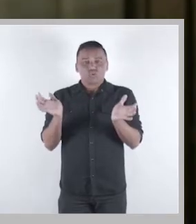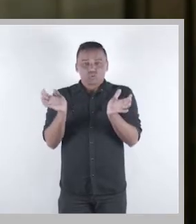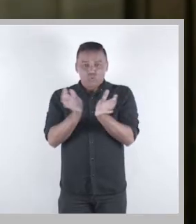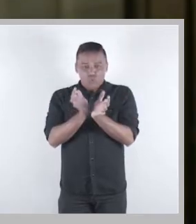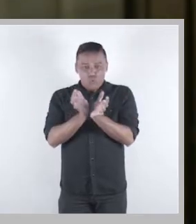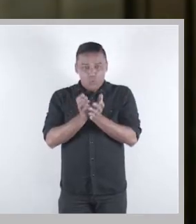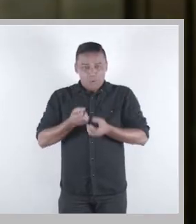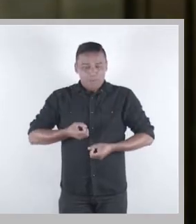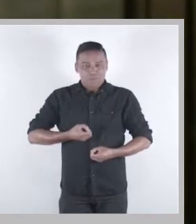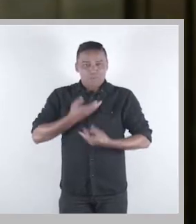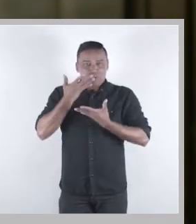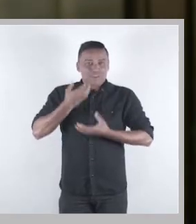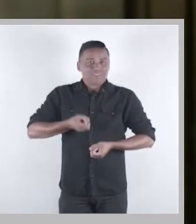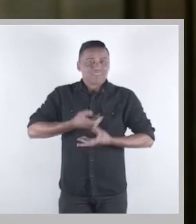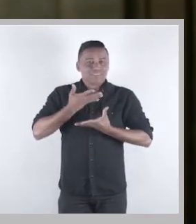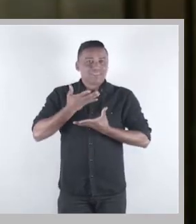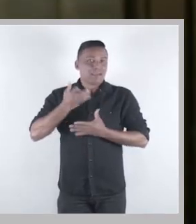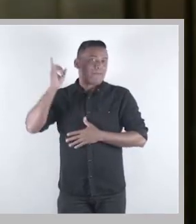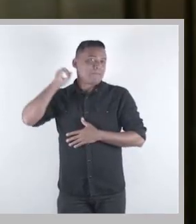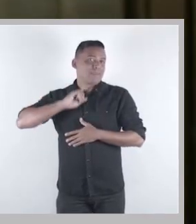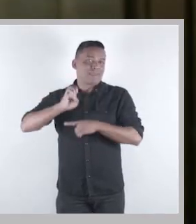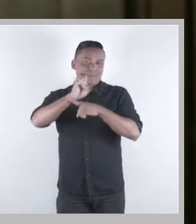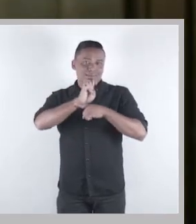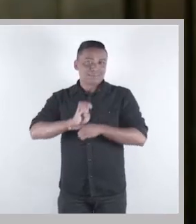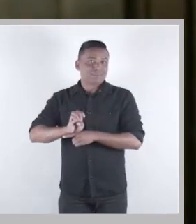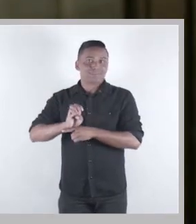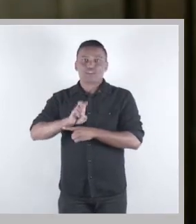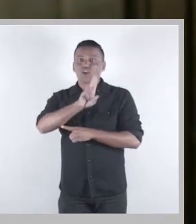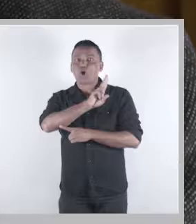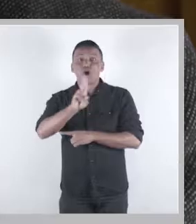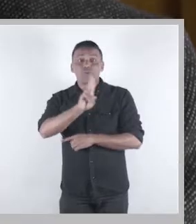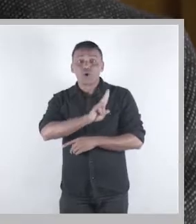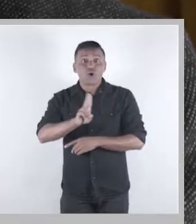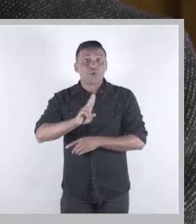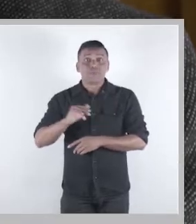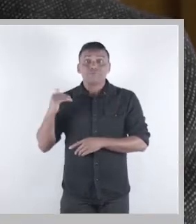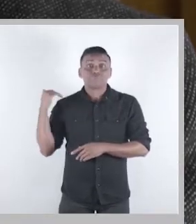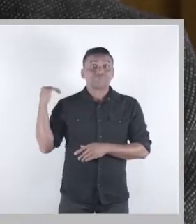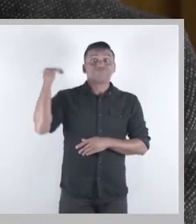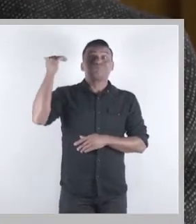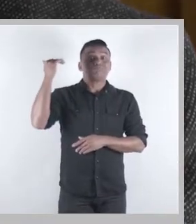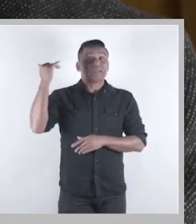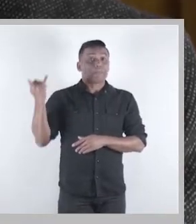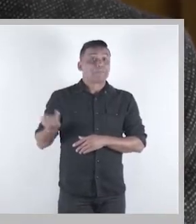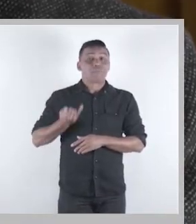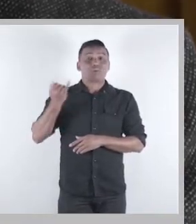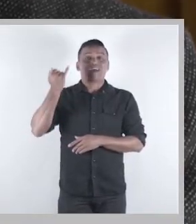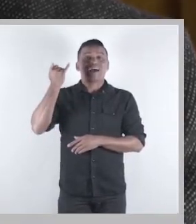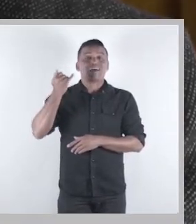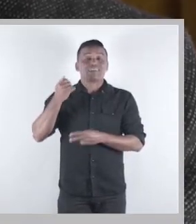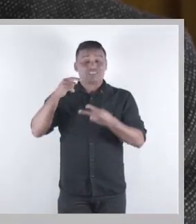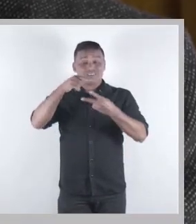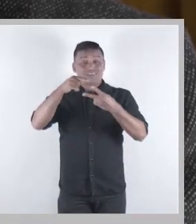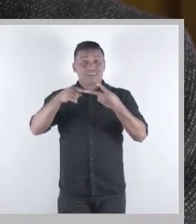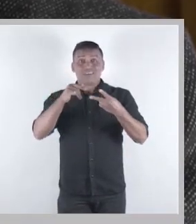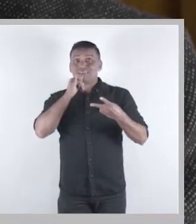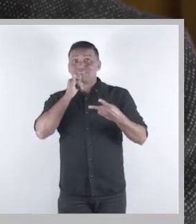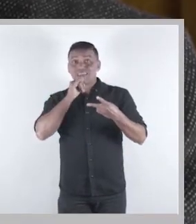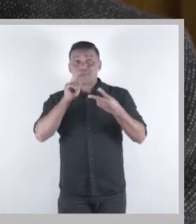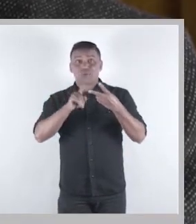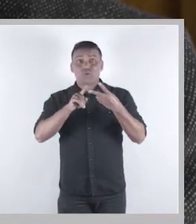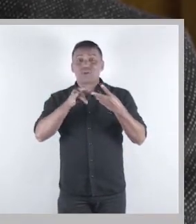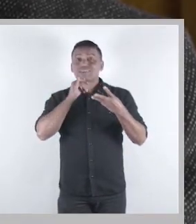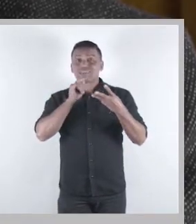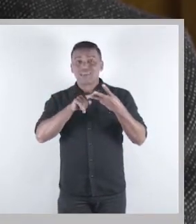da poesia brasileira né nós falamos três exemplos aqui incluindo vou na verdade quatro né você